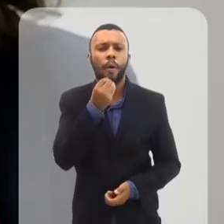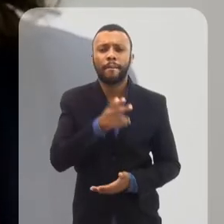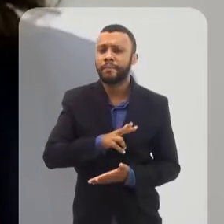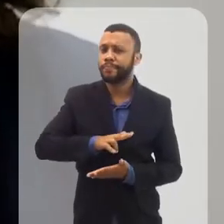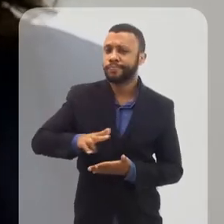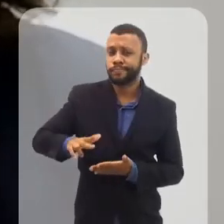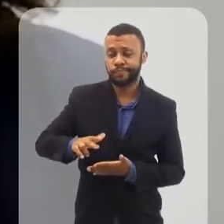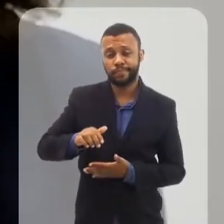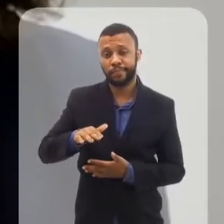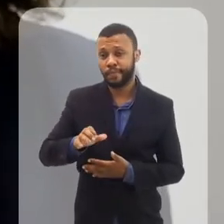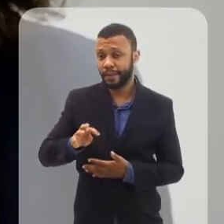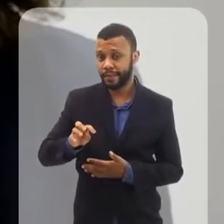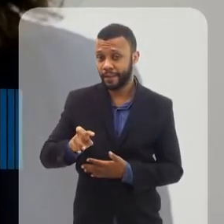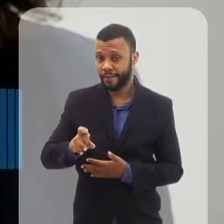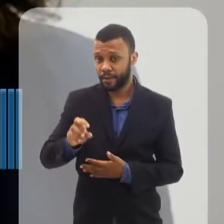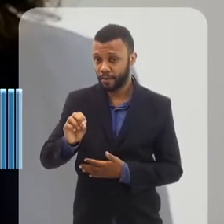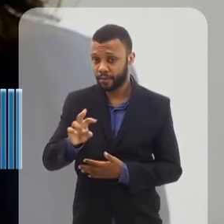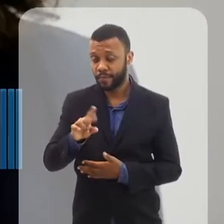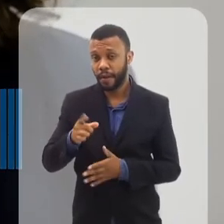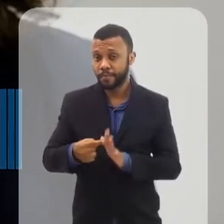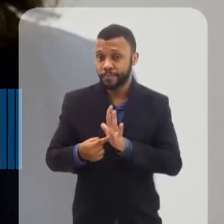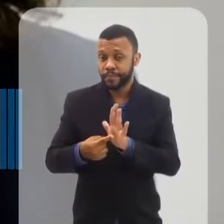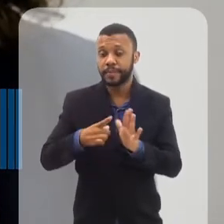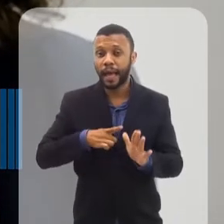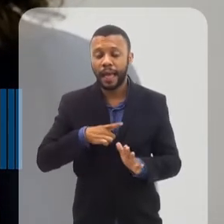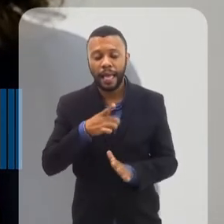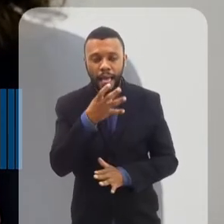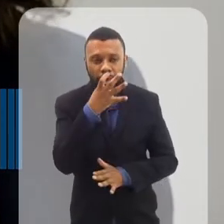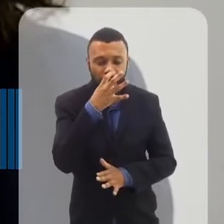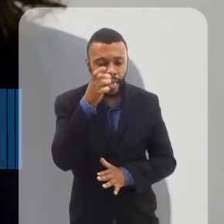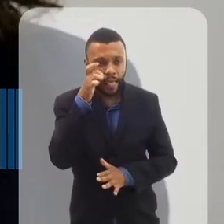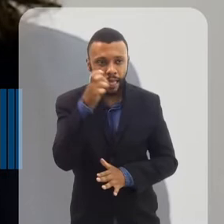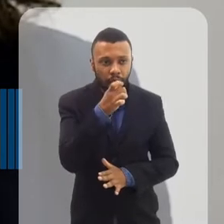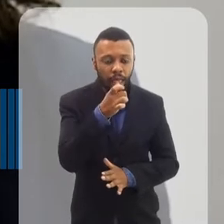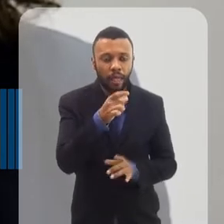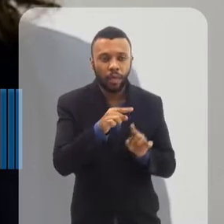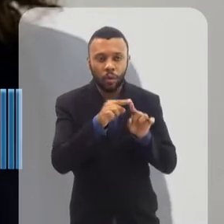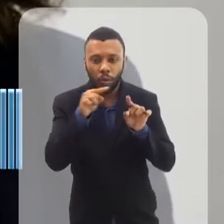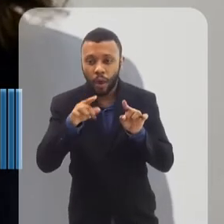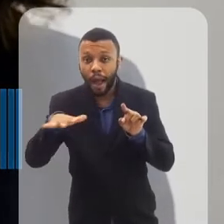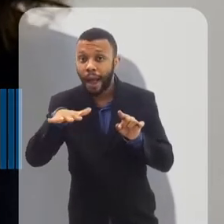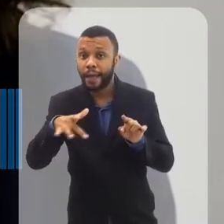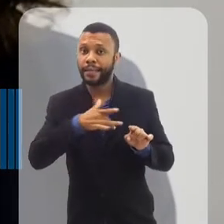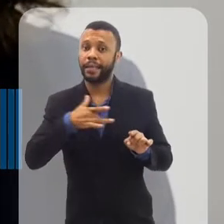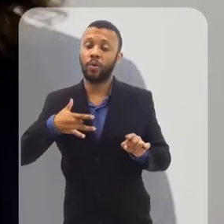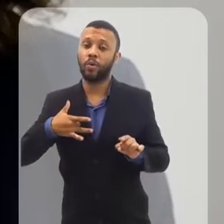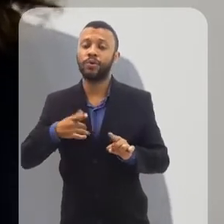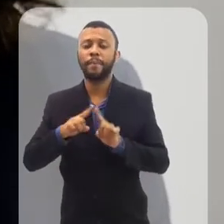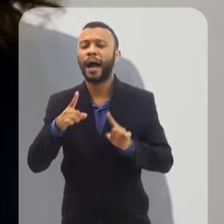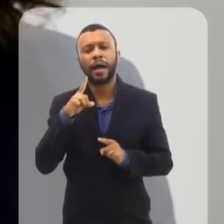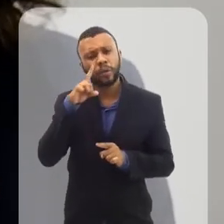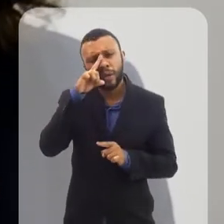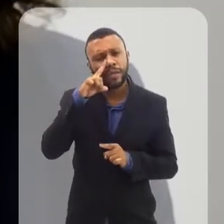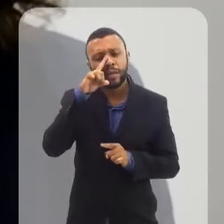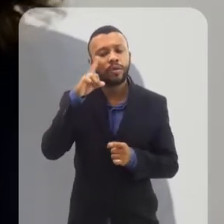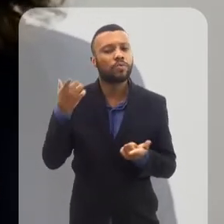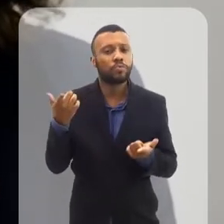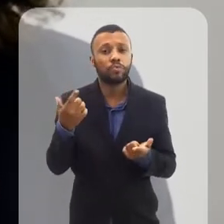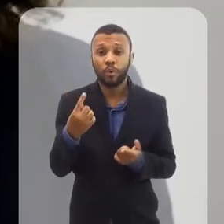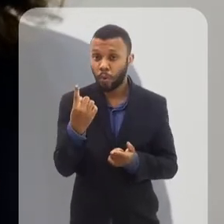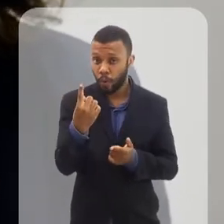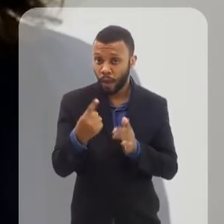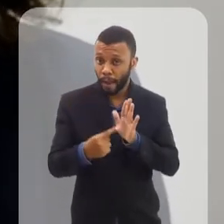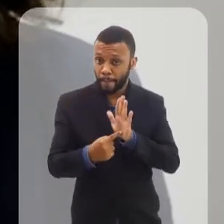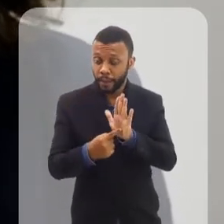As oportunidades que o metaverso pode oferecer vão desde o entretenimento até a saúde. Mas e os riscos? Você sabe quais são?